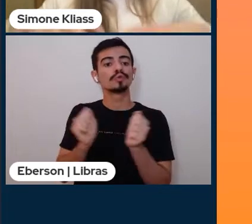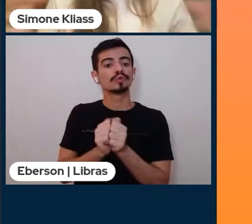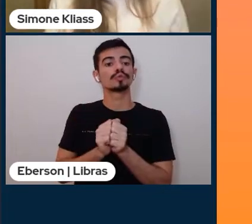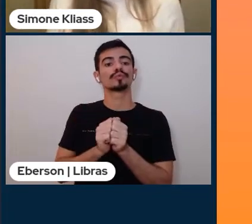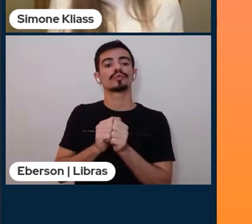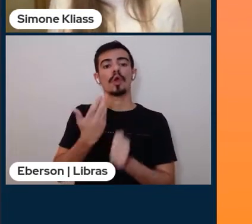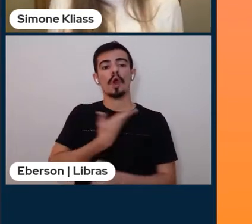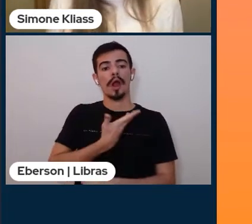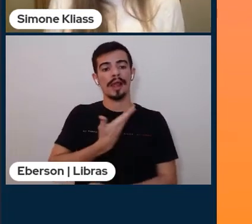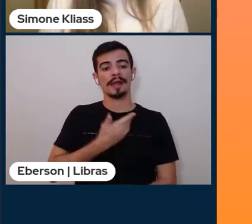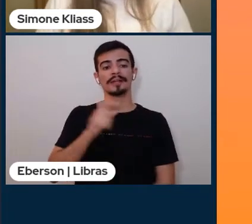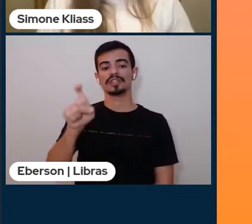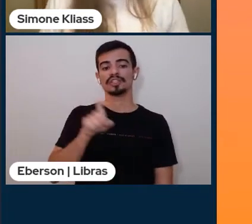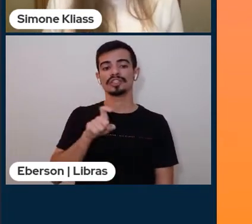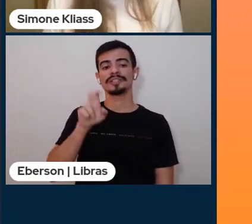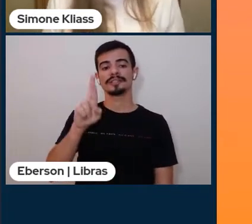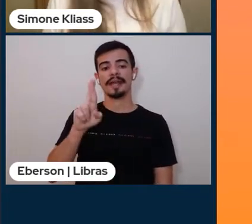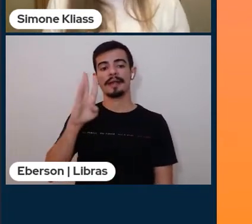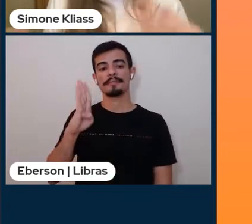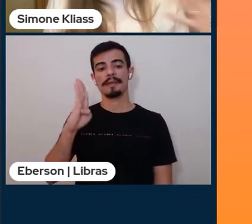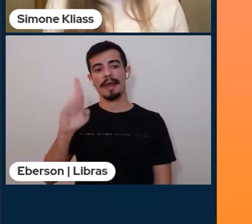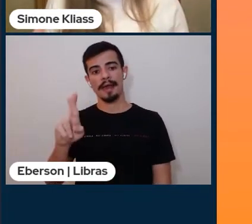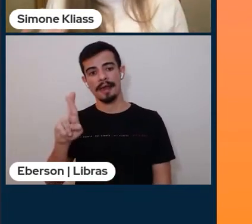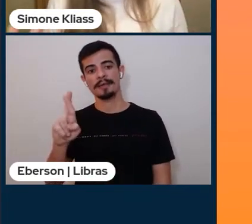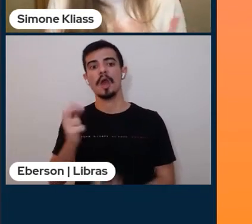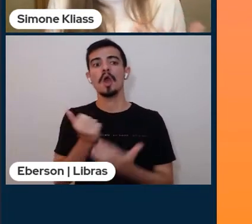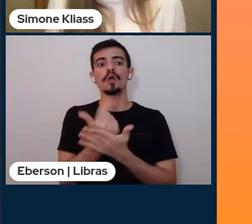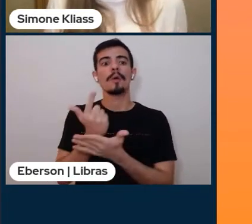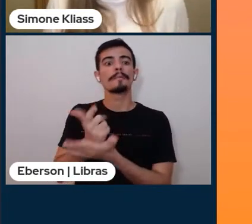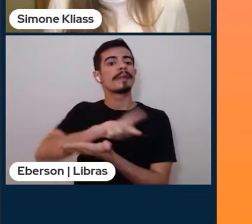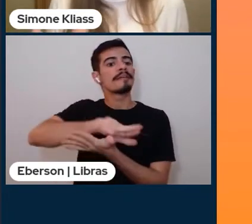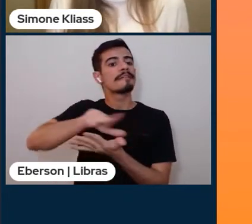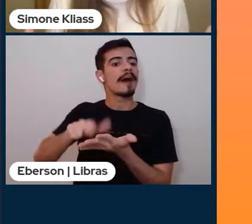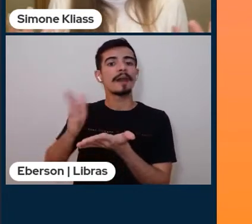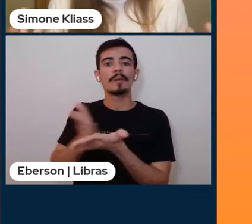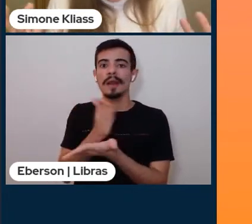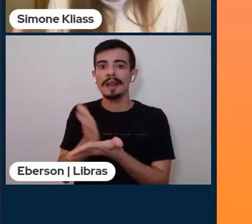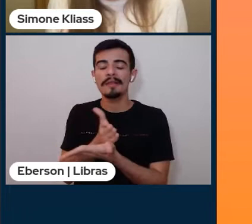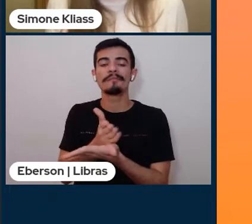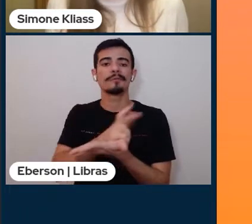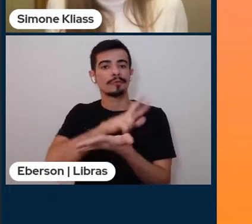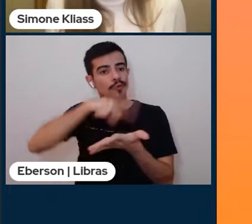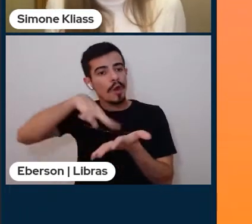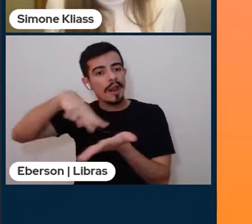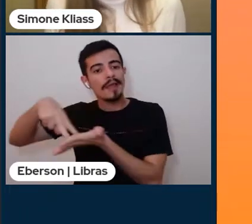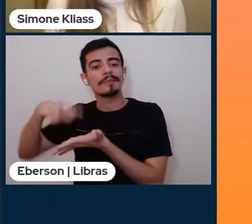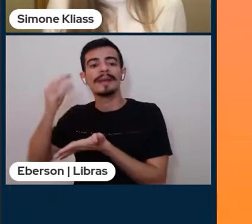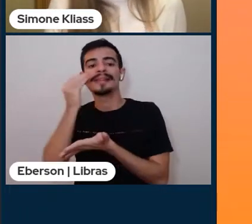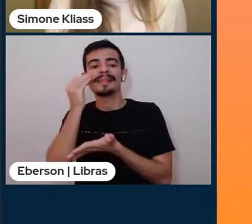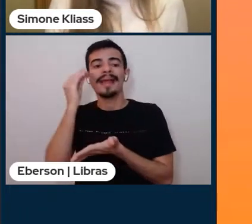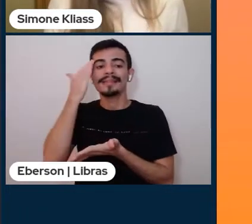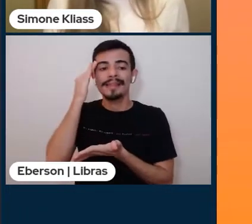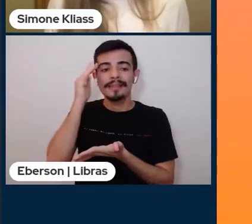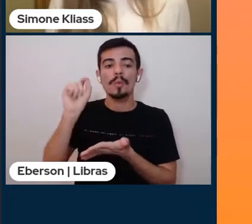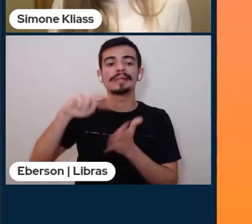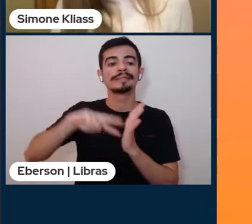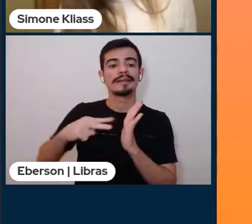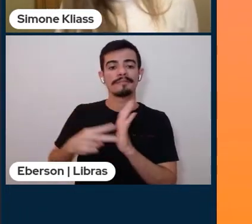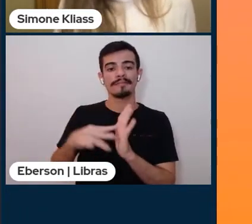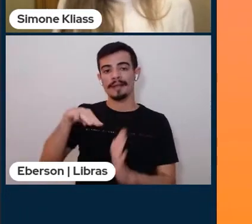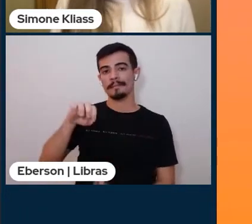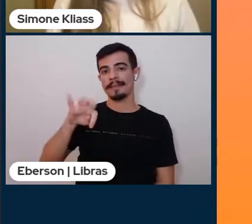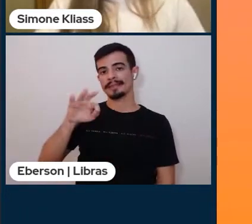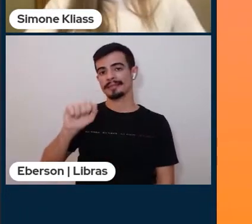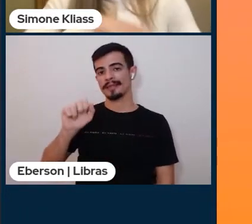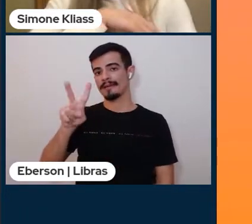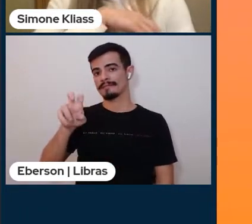comprei um monte de livro tô lendo todos ao mesmo tempo para tentar entender o que é essa história de metaverso o Jason meu marido